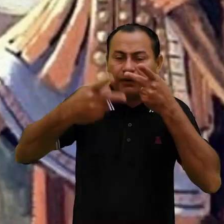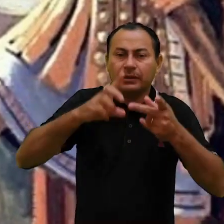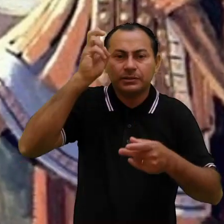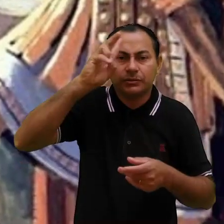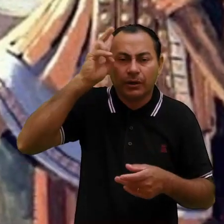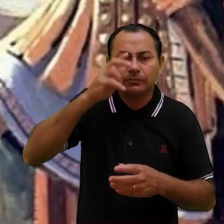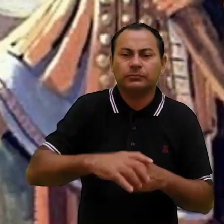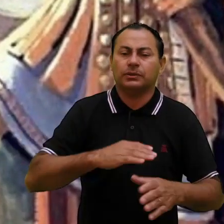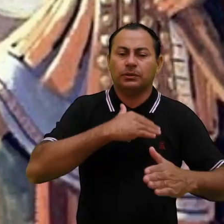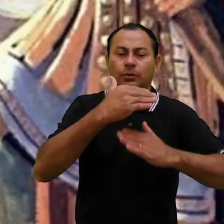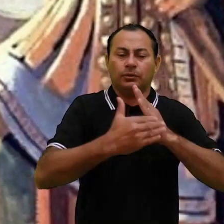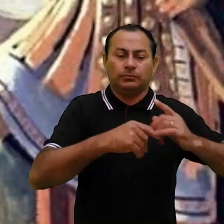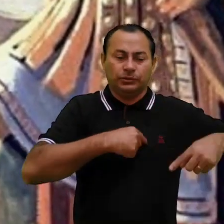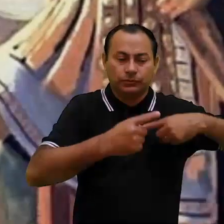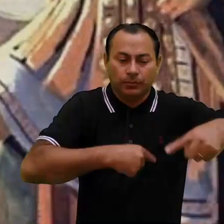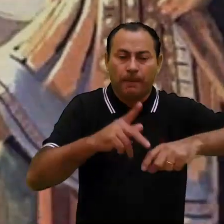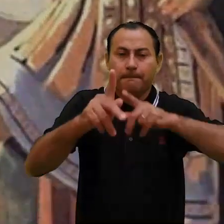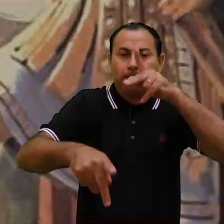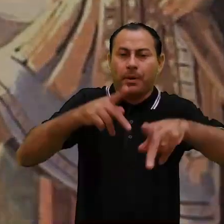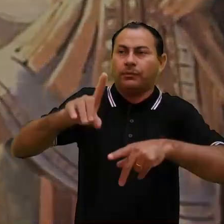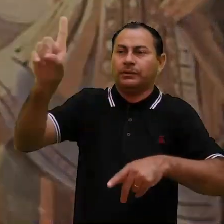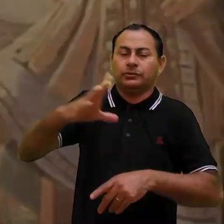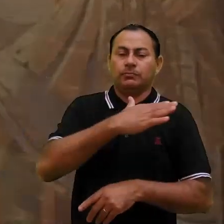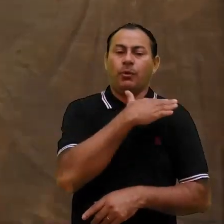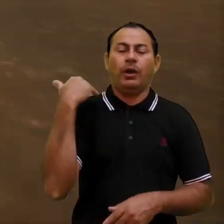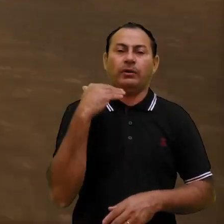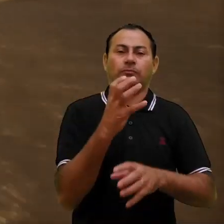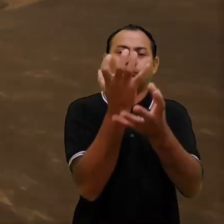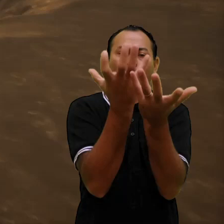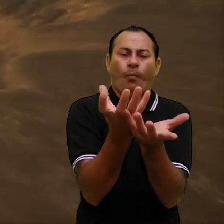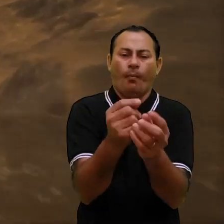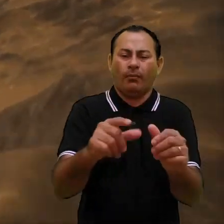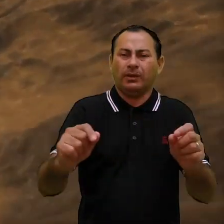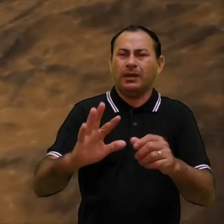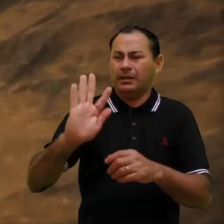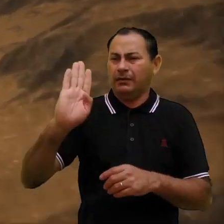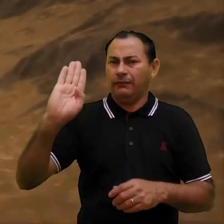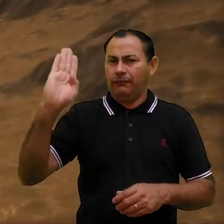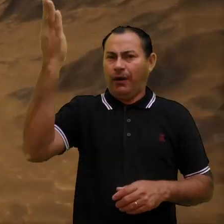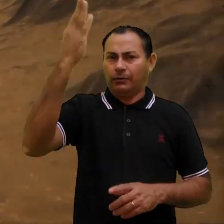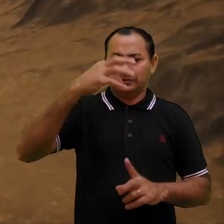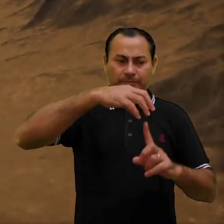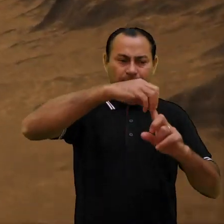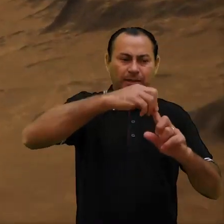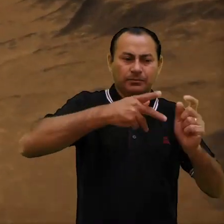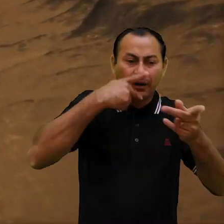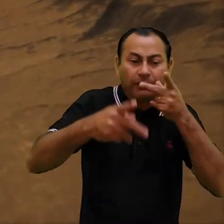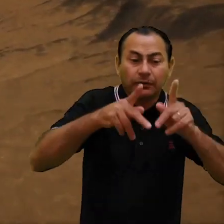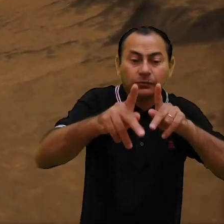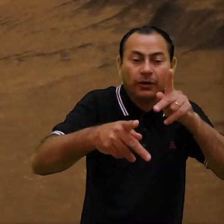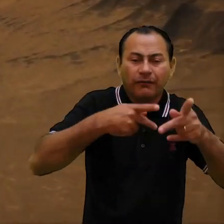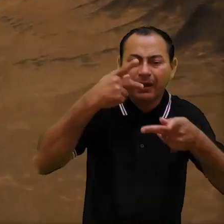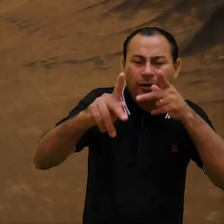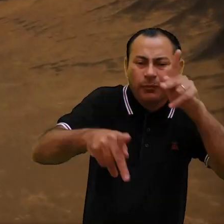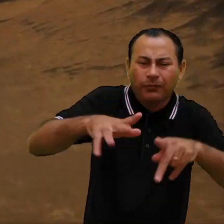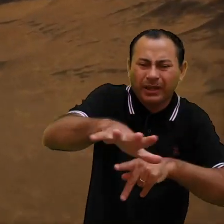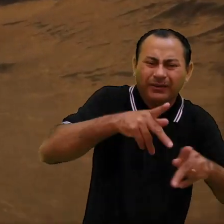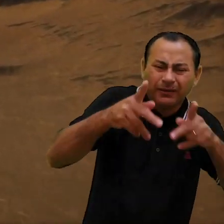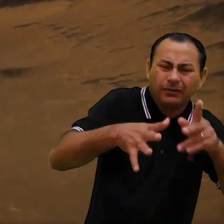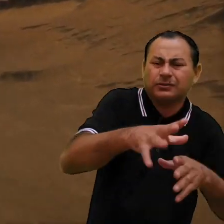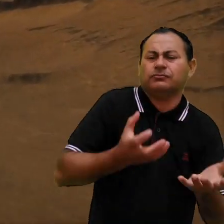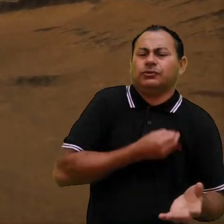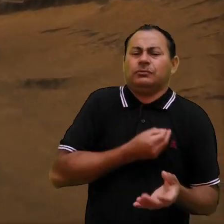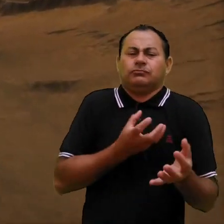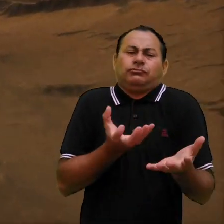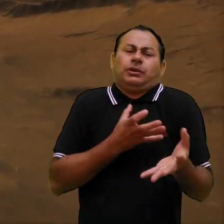no qual toda uma geração do povo de Deus pereceu no deserto. Aqueles falsos mestres estavam dizendo ao povo de Deus que você pode viver como